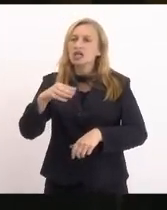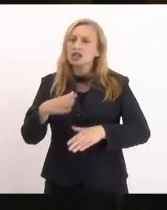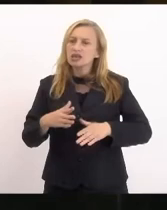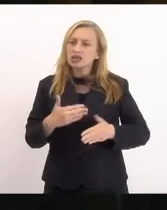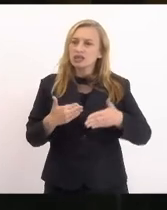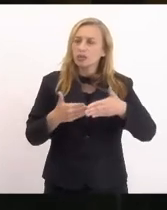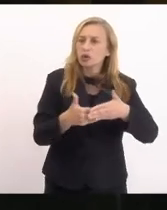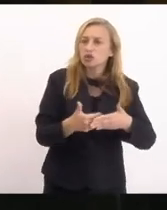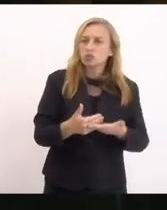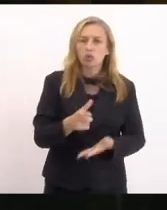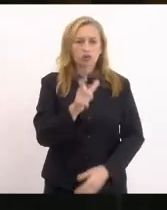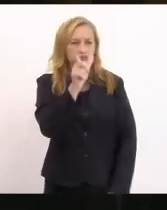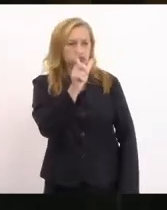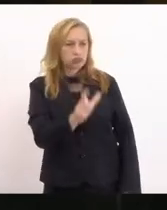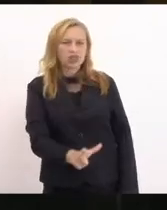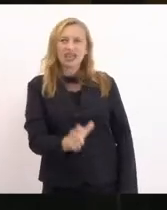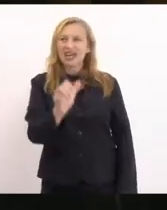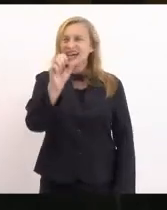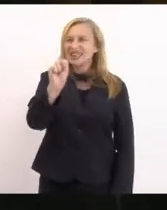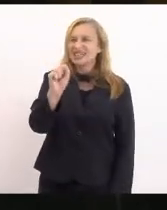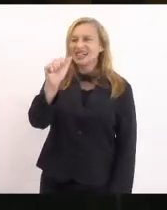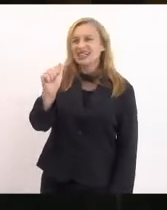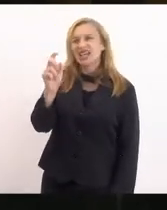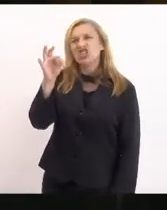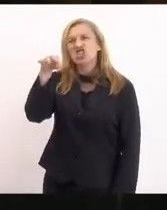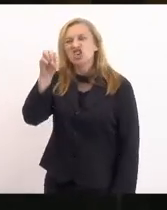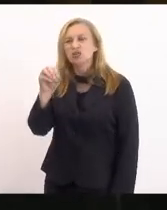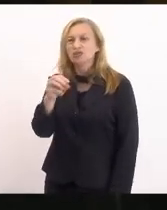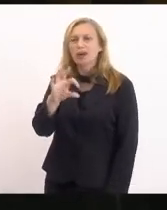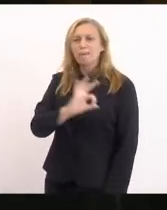esse sargento da polícia